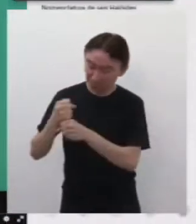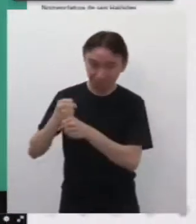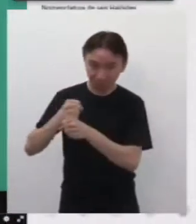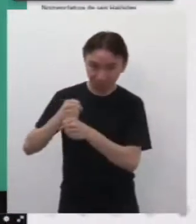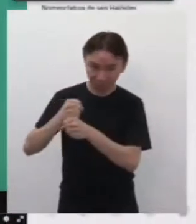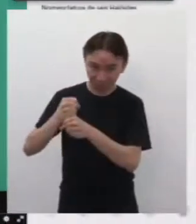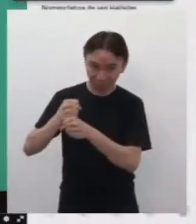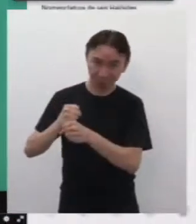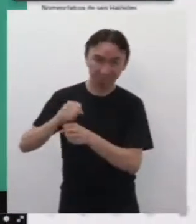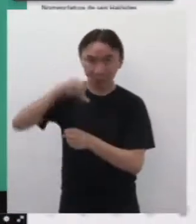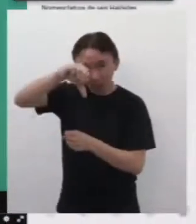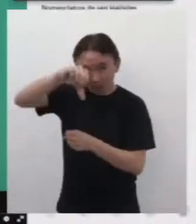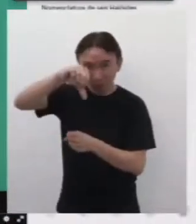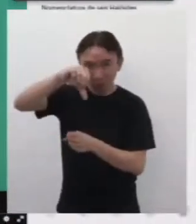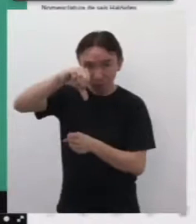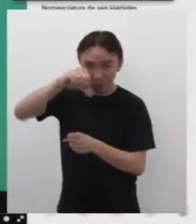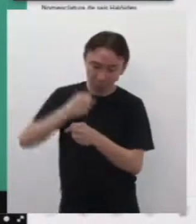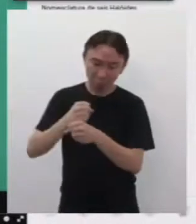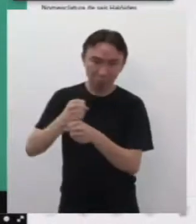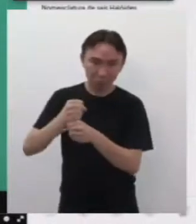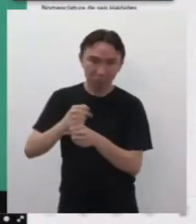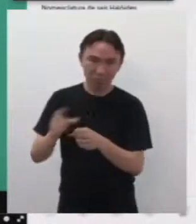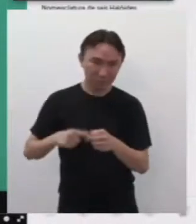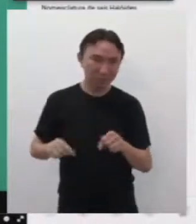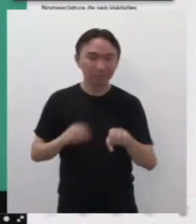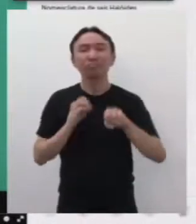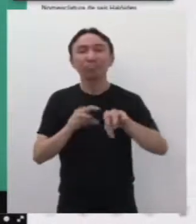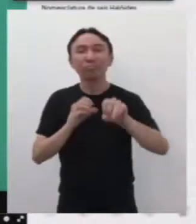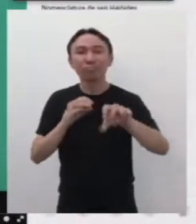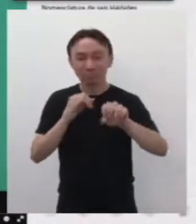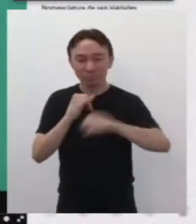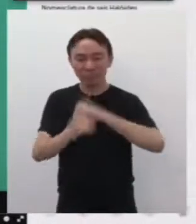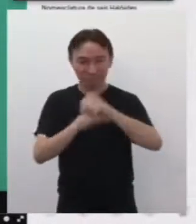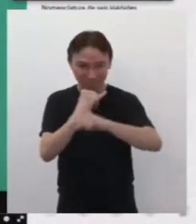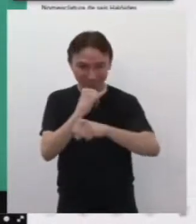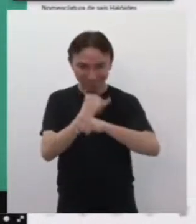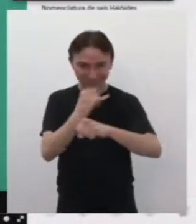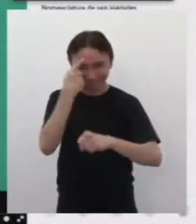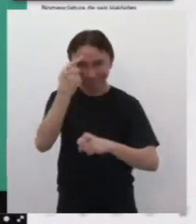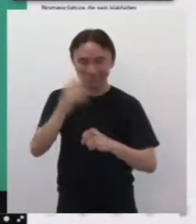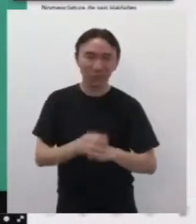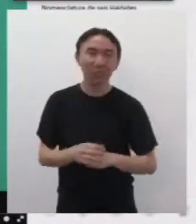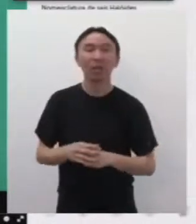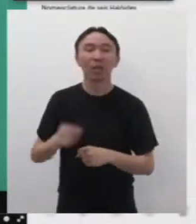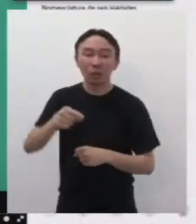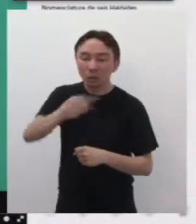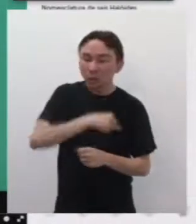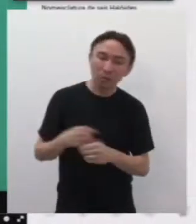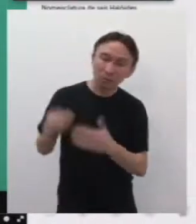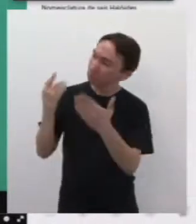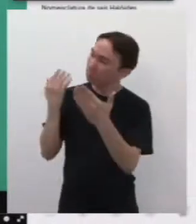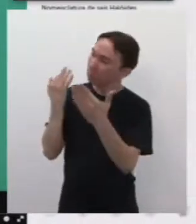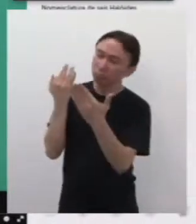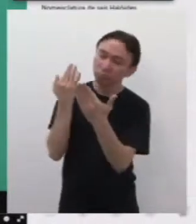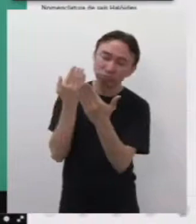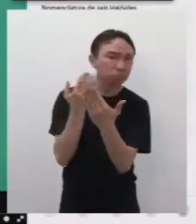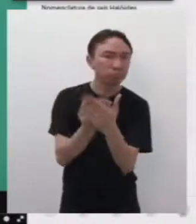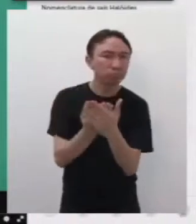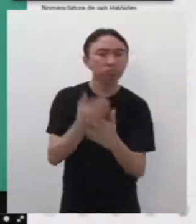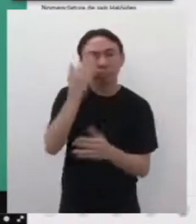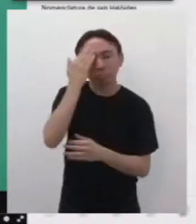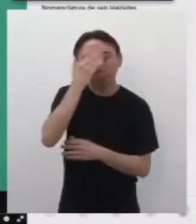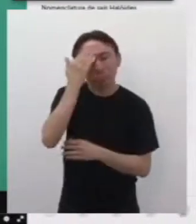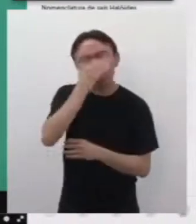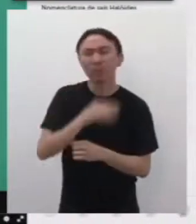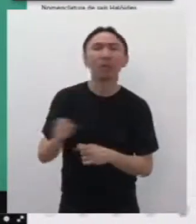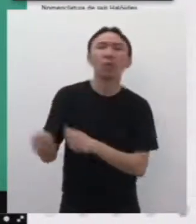anos de ensino online, do Descomplica, a gente foi entendendo como é que a gente consegue não só motivar o aluno,